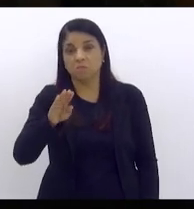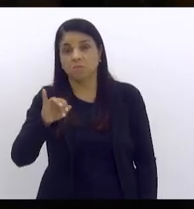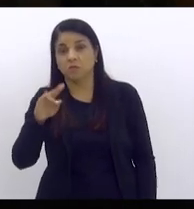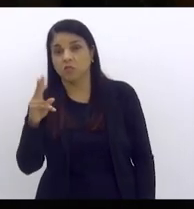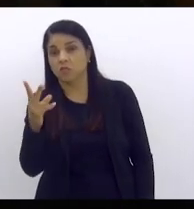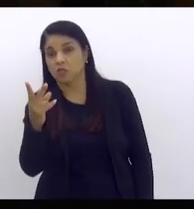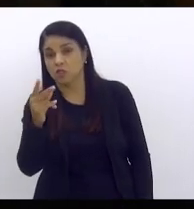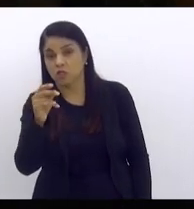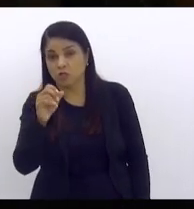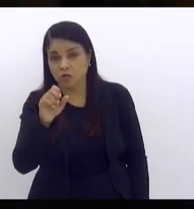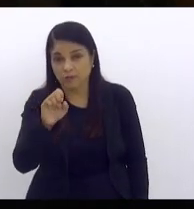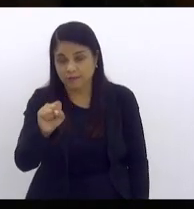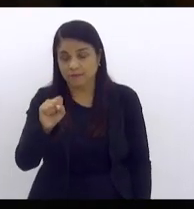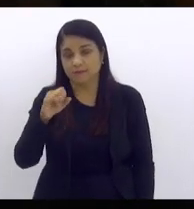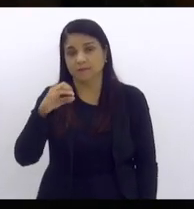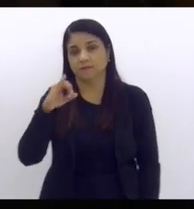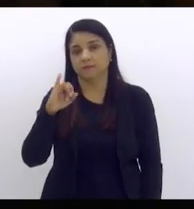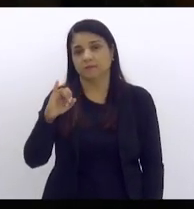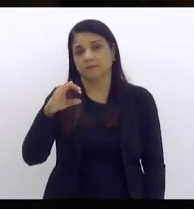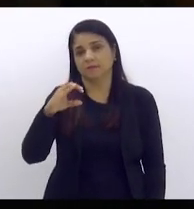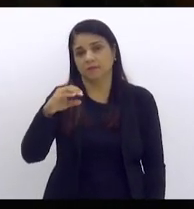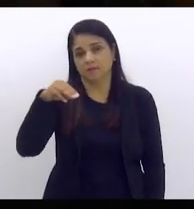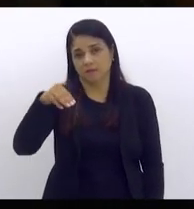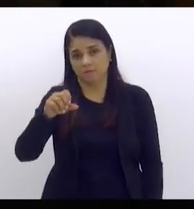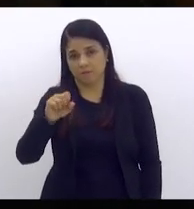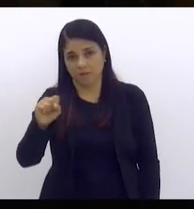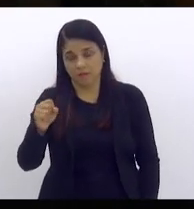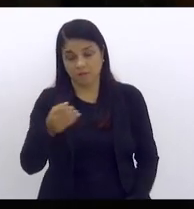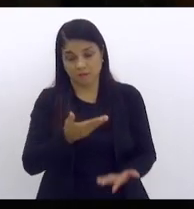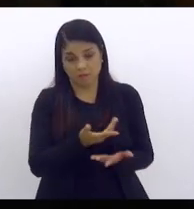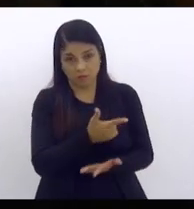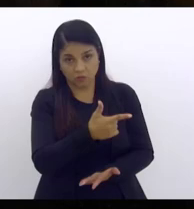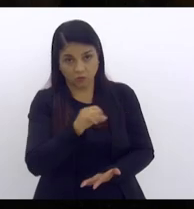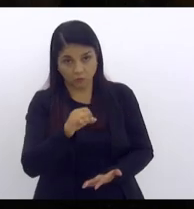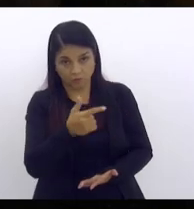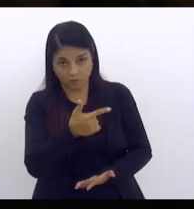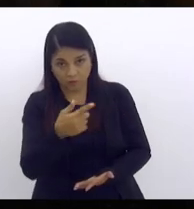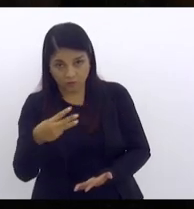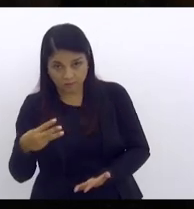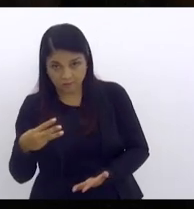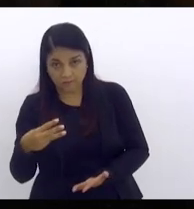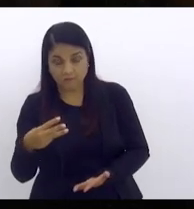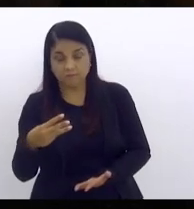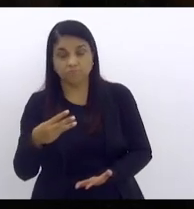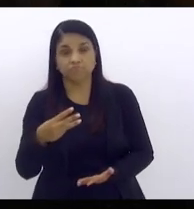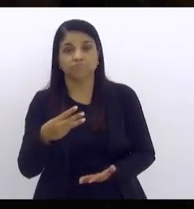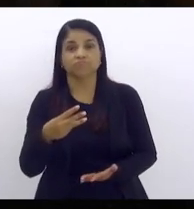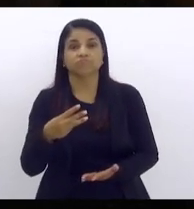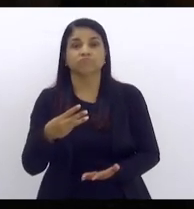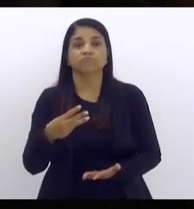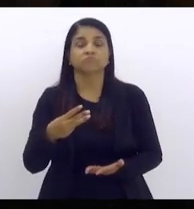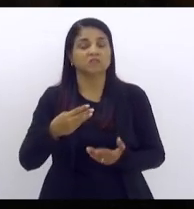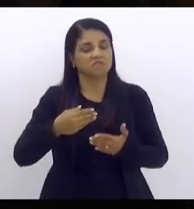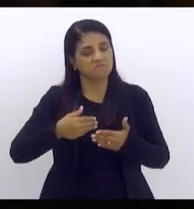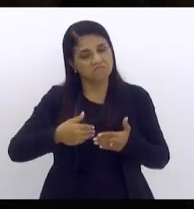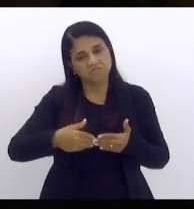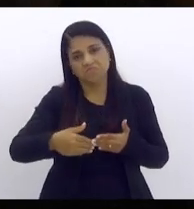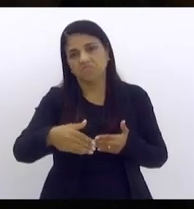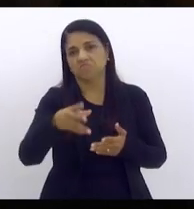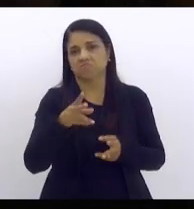Valores que estão perpassando 2023 e vão se estender daqui para